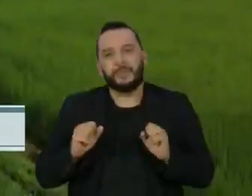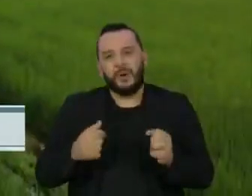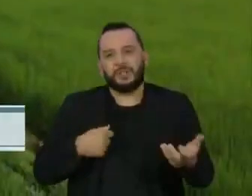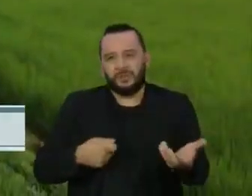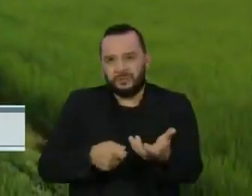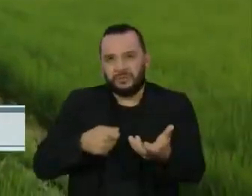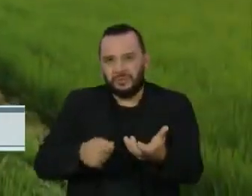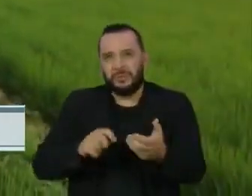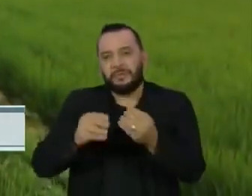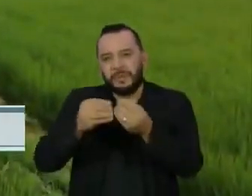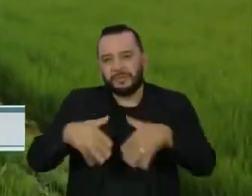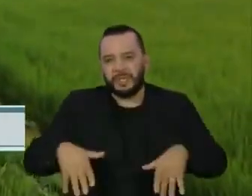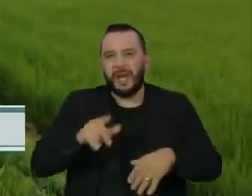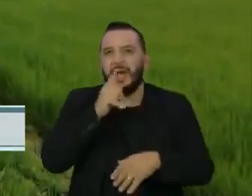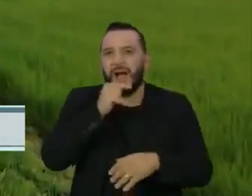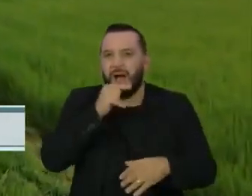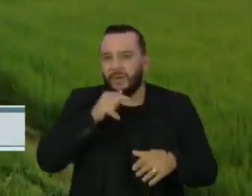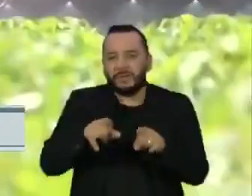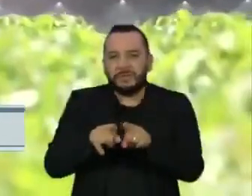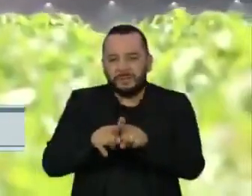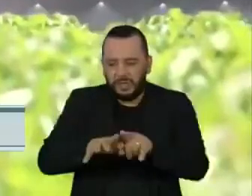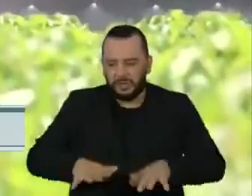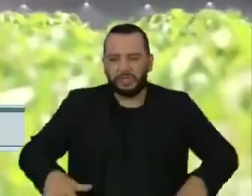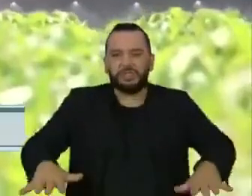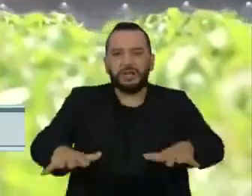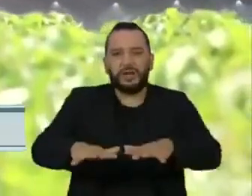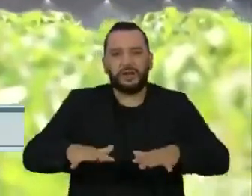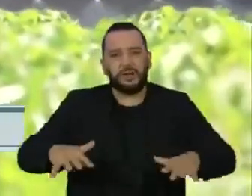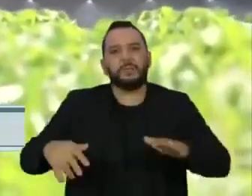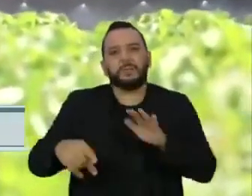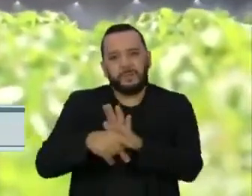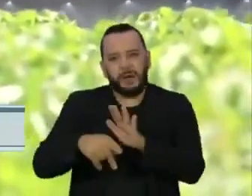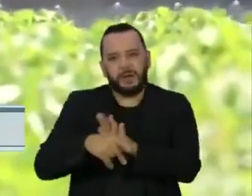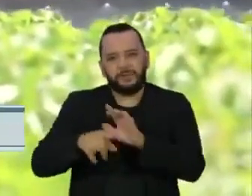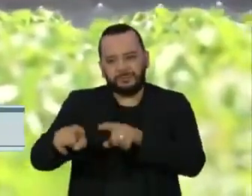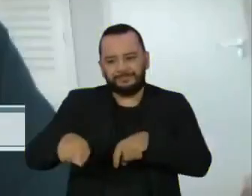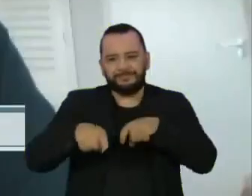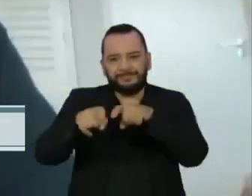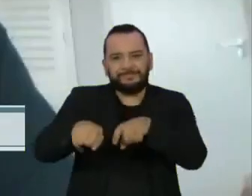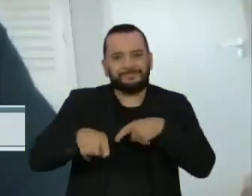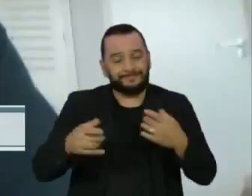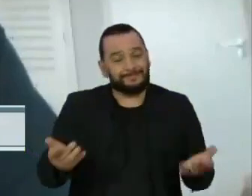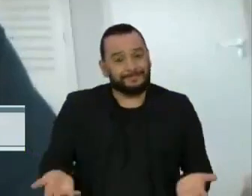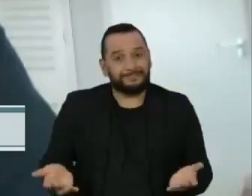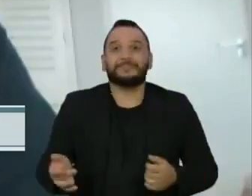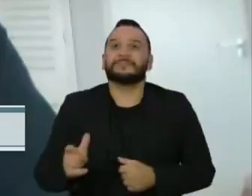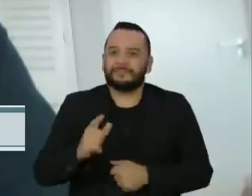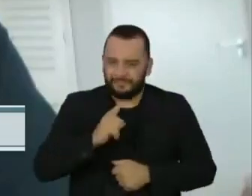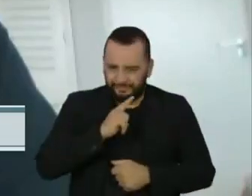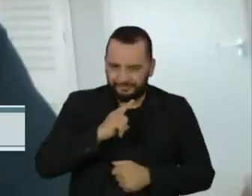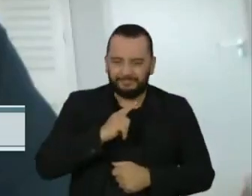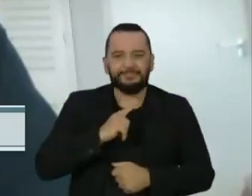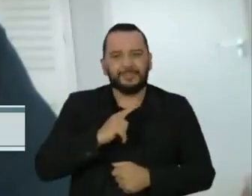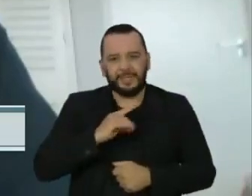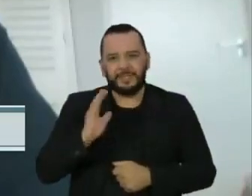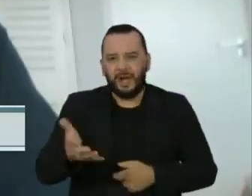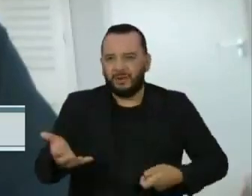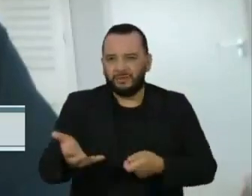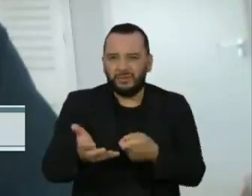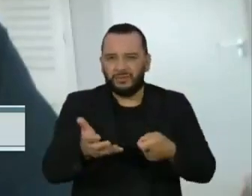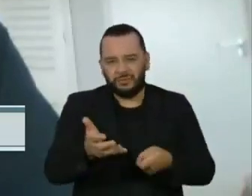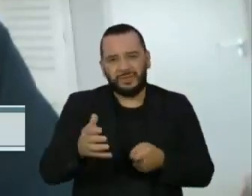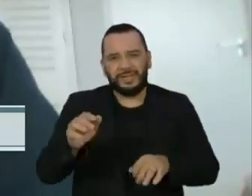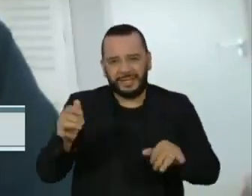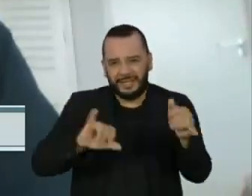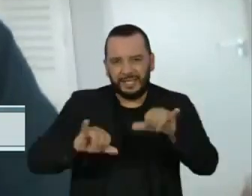a água e o solo das comunidades no entorno das lavouras. Quanto maior a concentração desses resíduos na água, maior